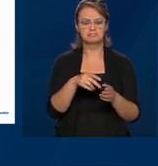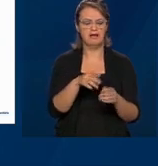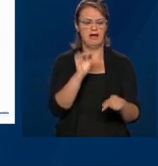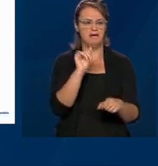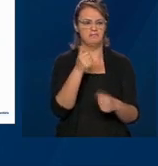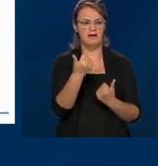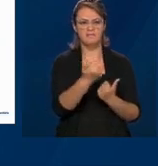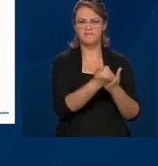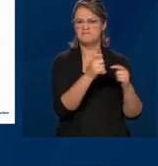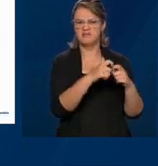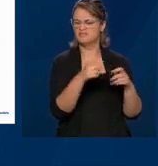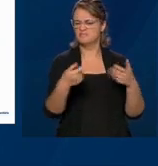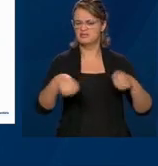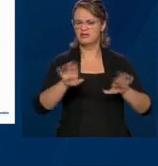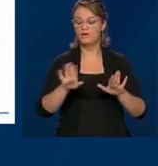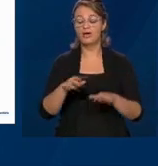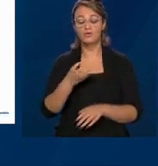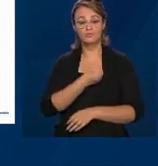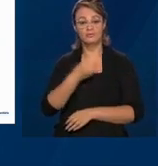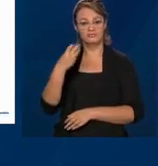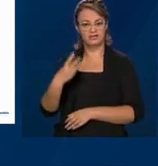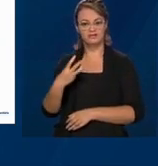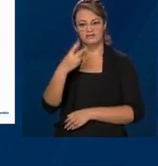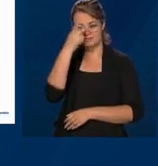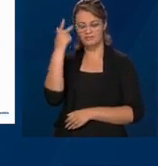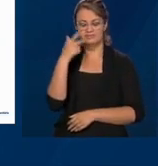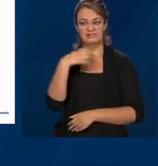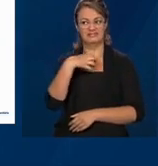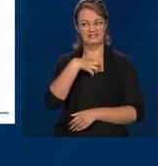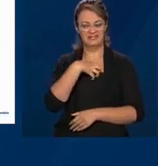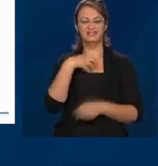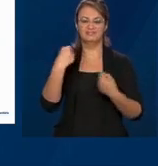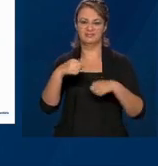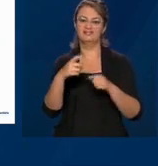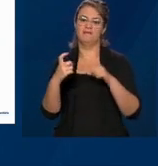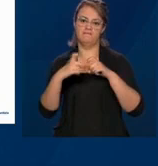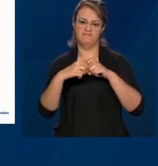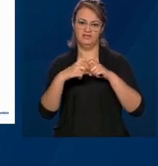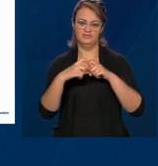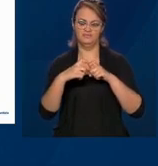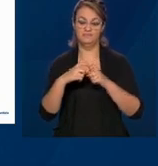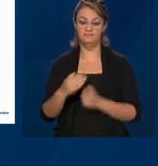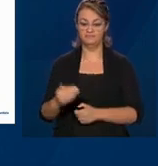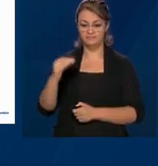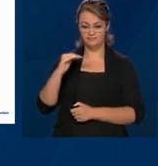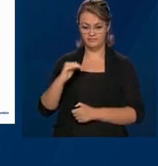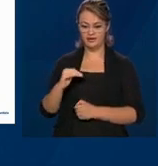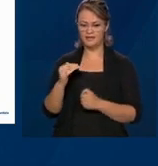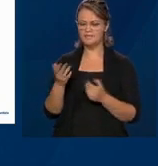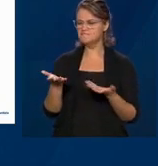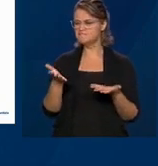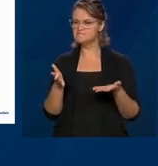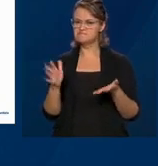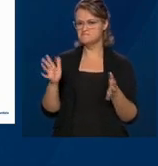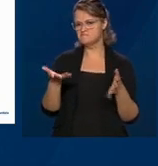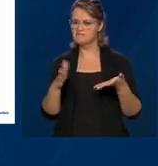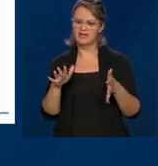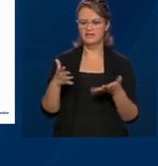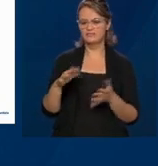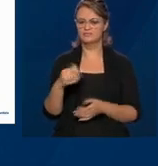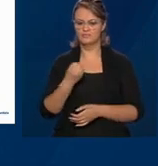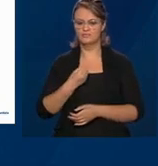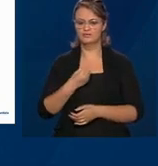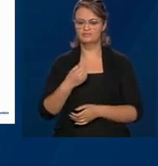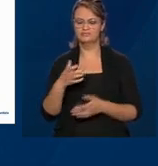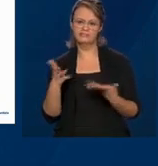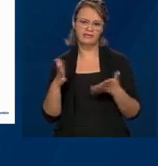assistência, e o nível 3, em que a pessoa é sintomática e precisa de assistência. Moderados são os casos de